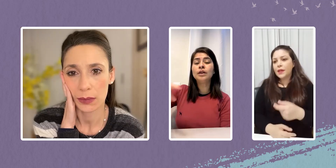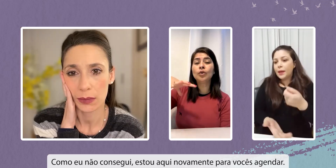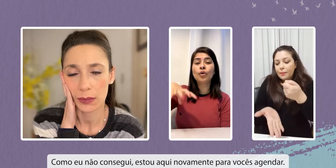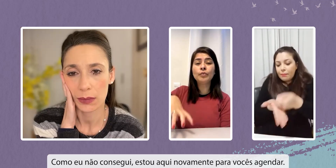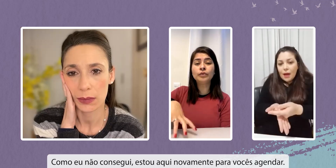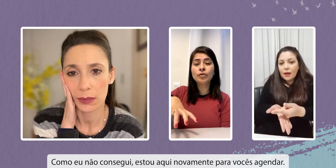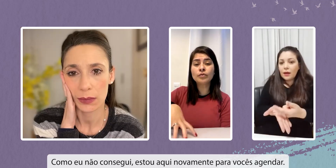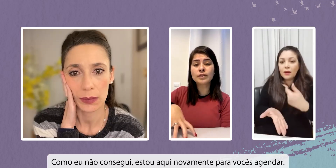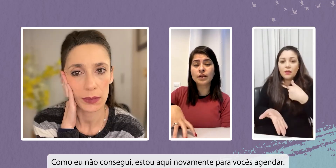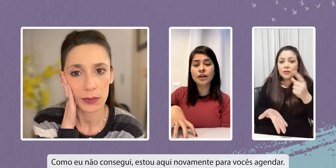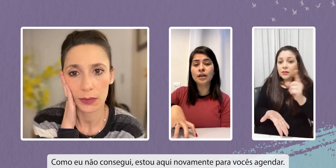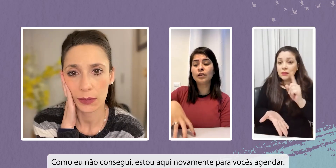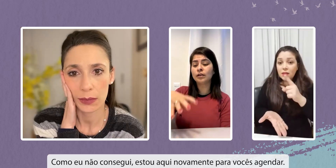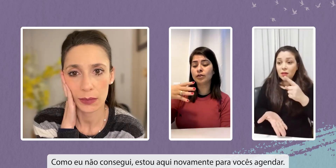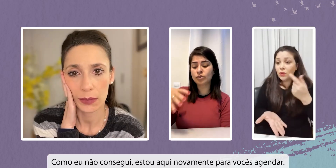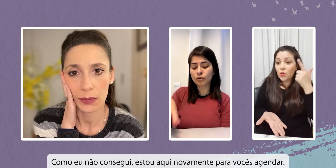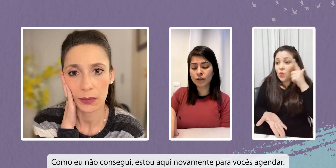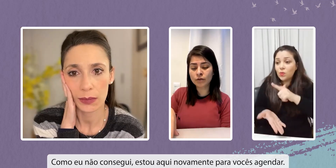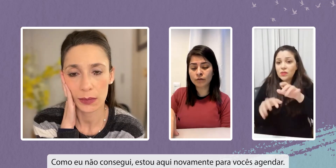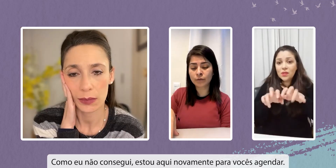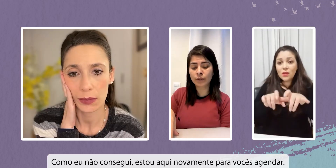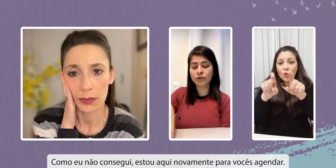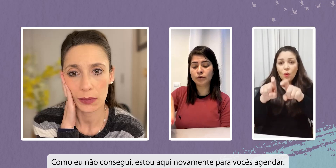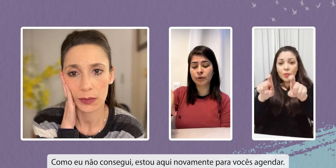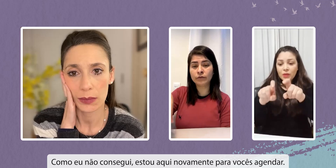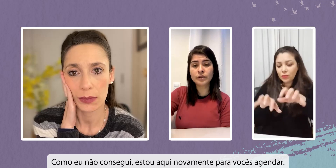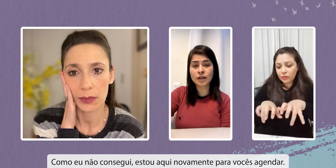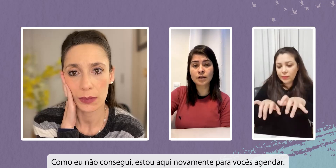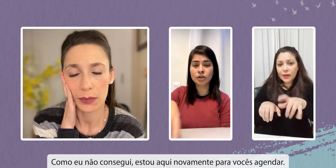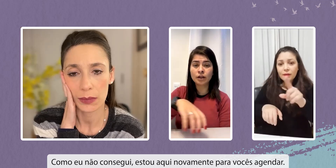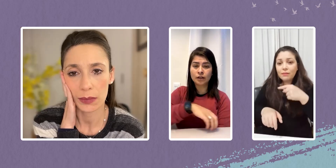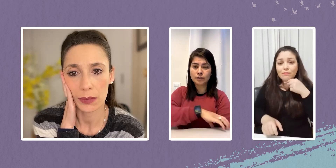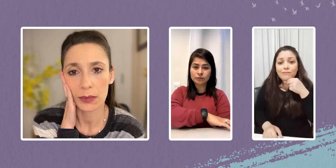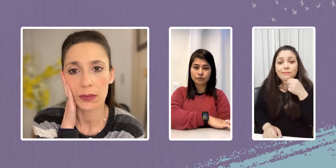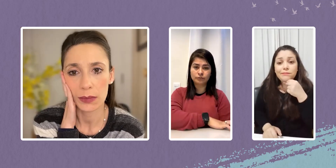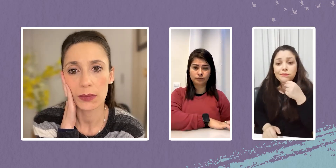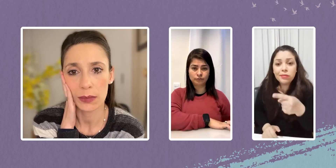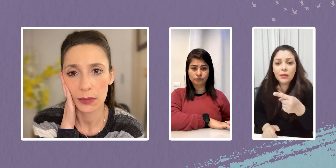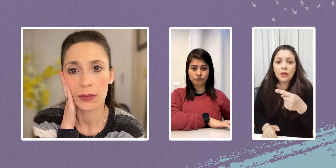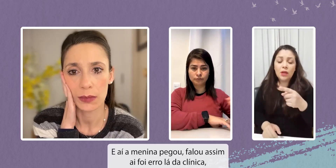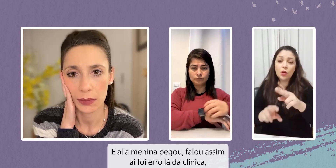liberado. Como eu não consegui, estou aqui novamente para vocês agendarem.